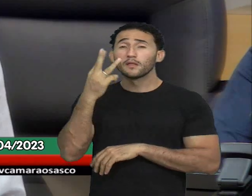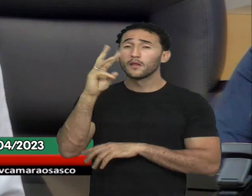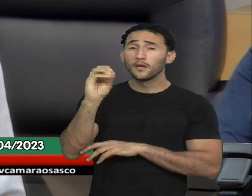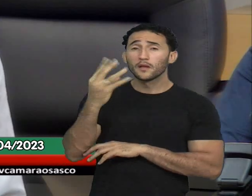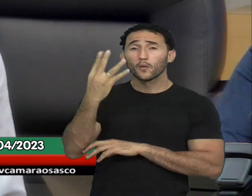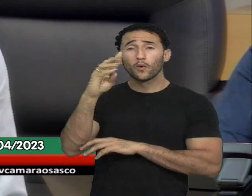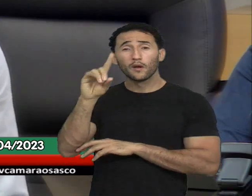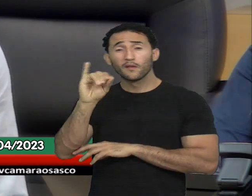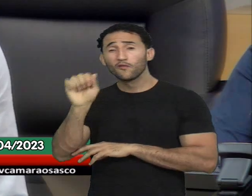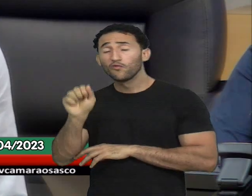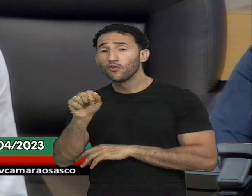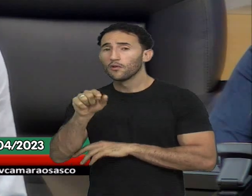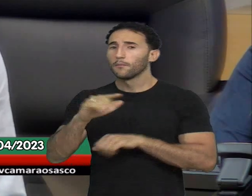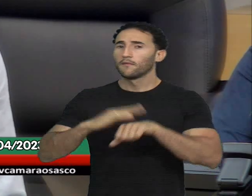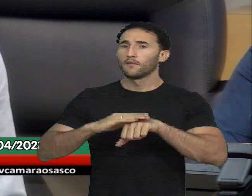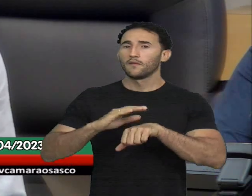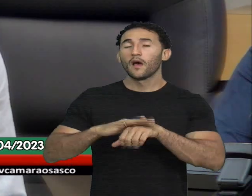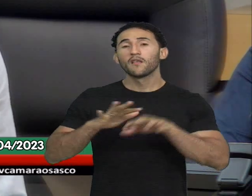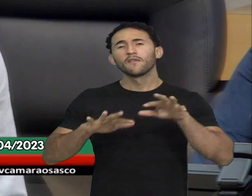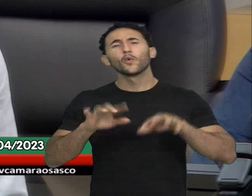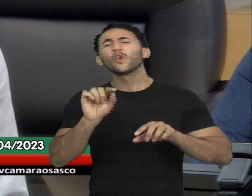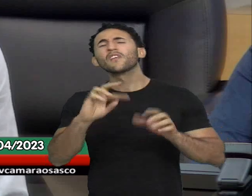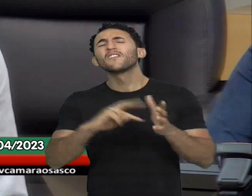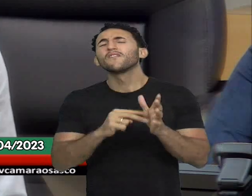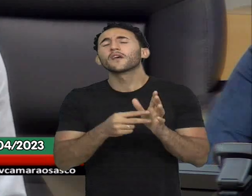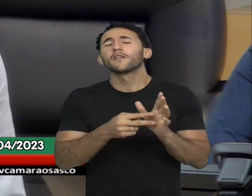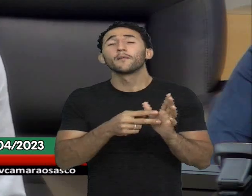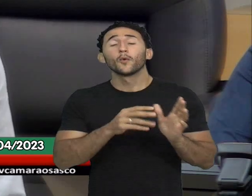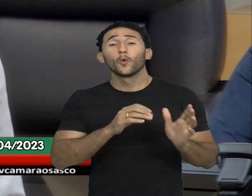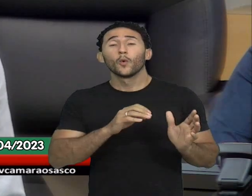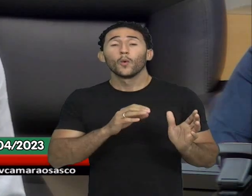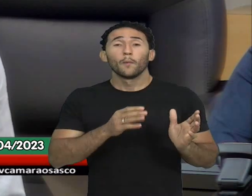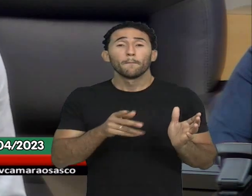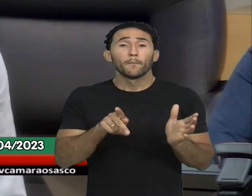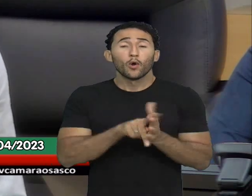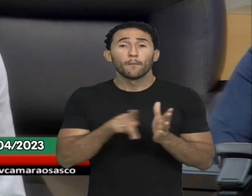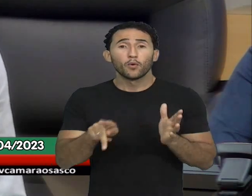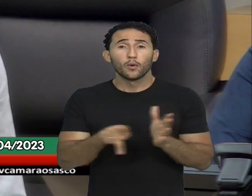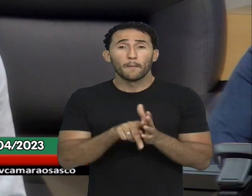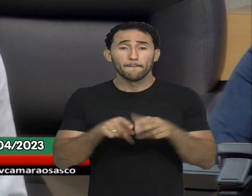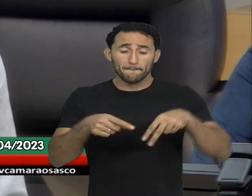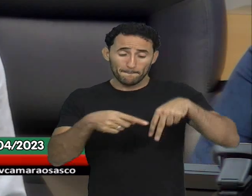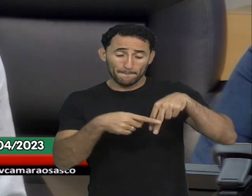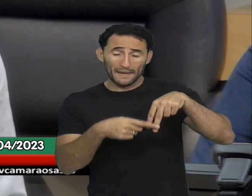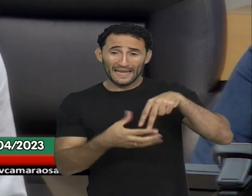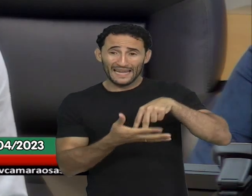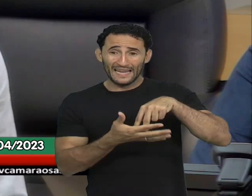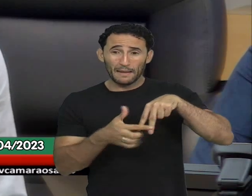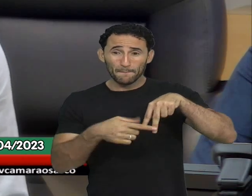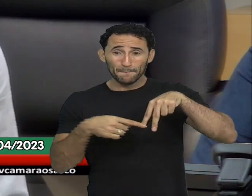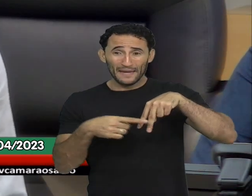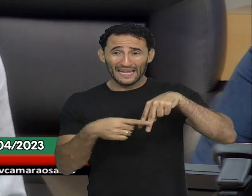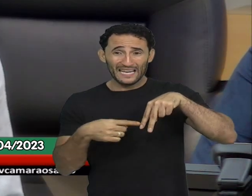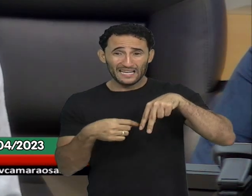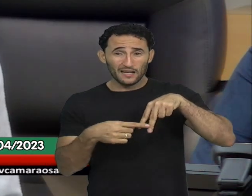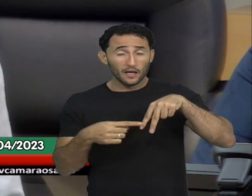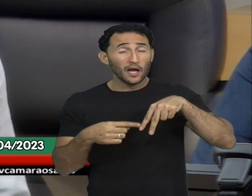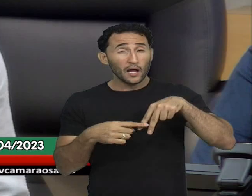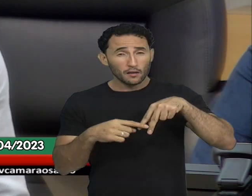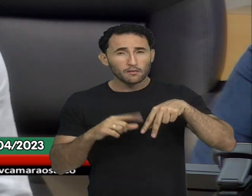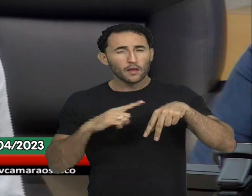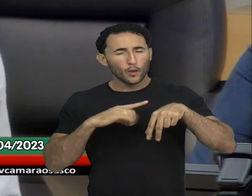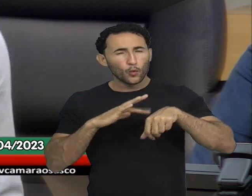como alguns não sabem, né, são essas lesões que ocorrem nos membros inferiores, e aí as